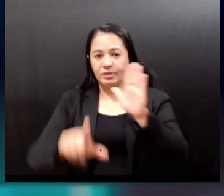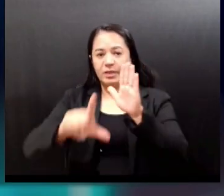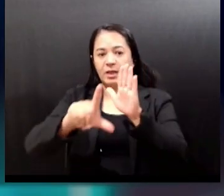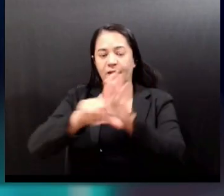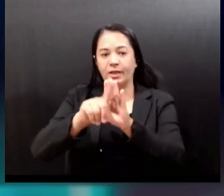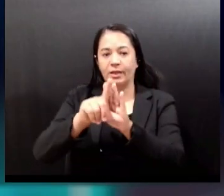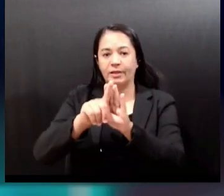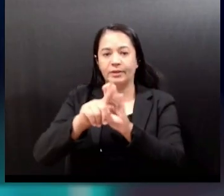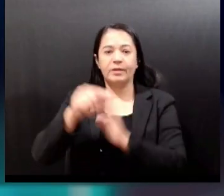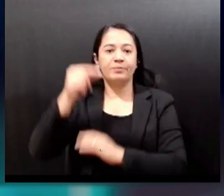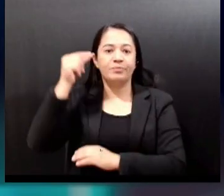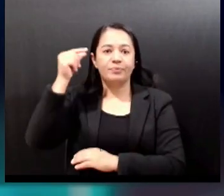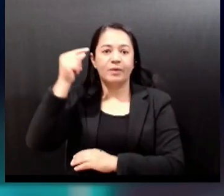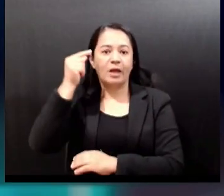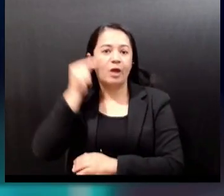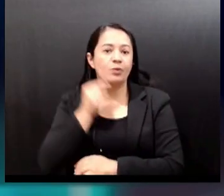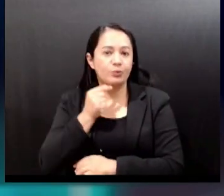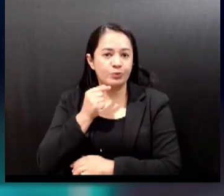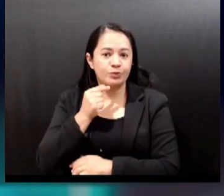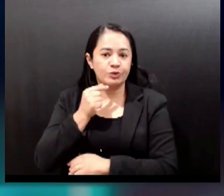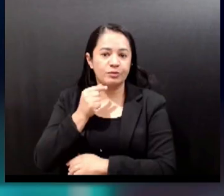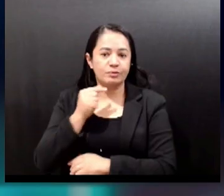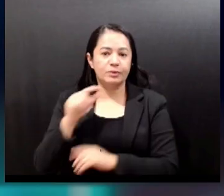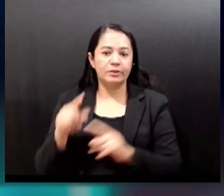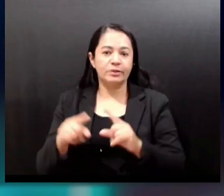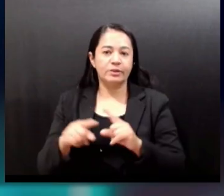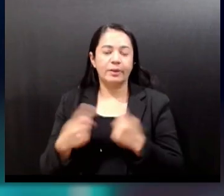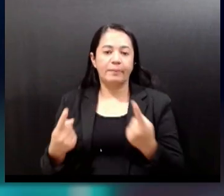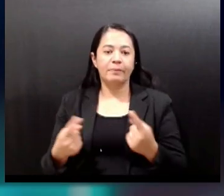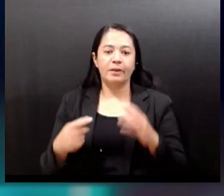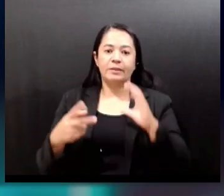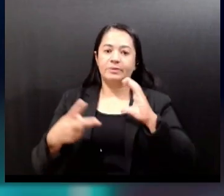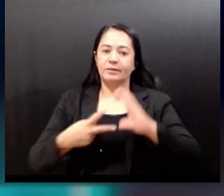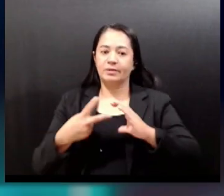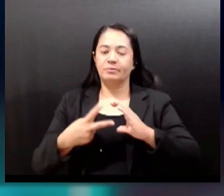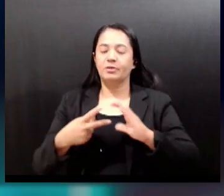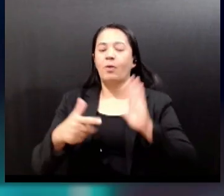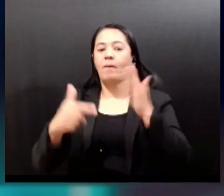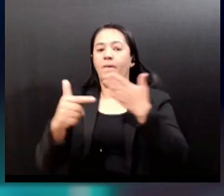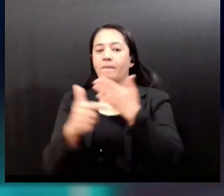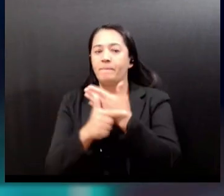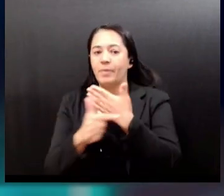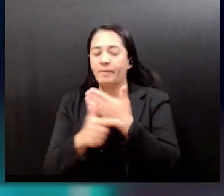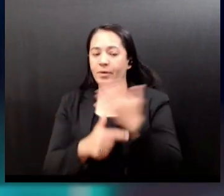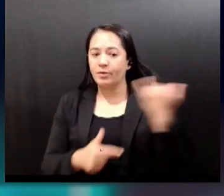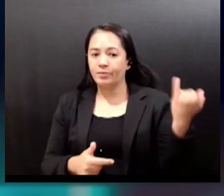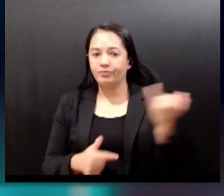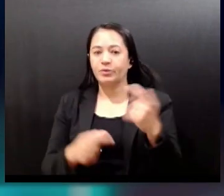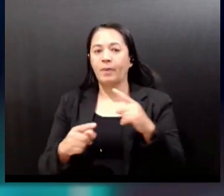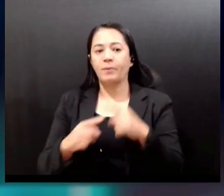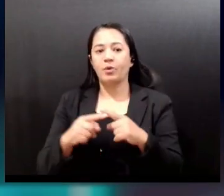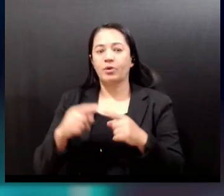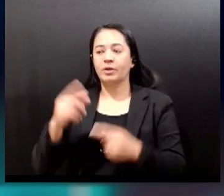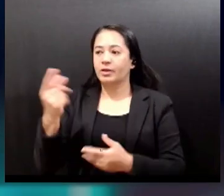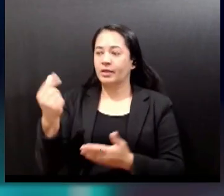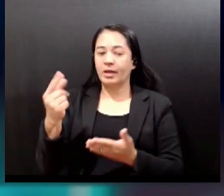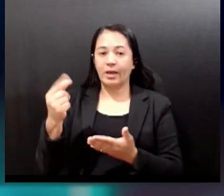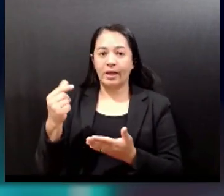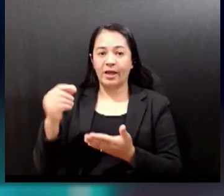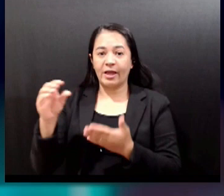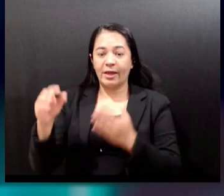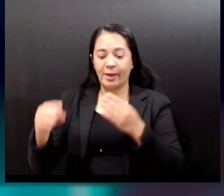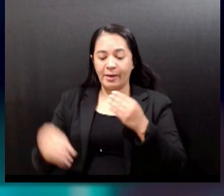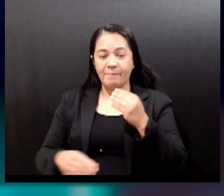a Câmara Municipal também teve um papel fundamental, que colocou recursos de emendas impositivas nesse edital de pontos